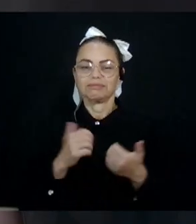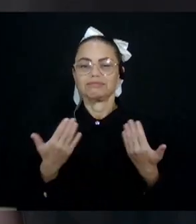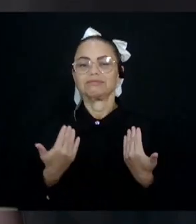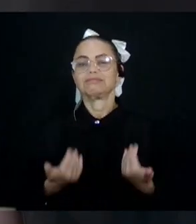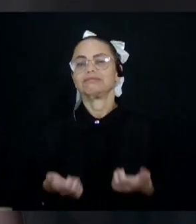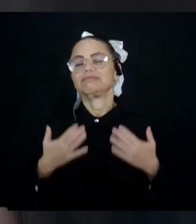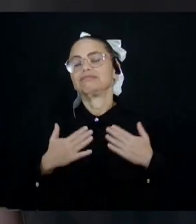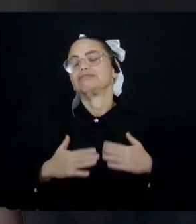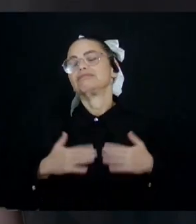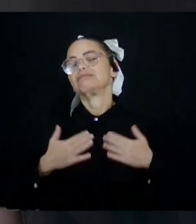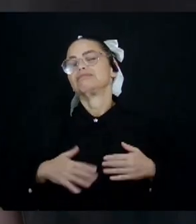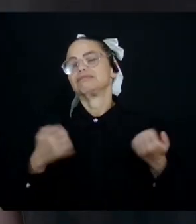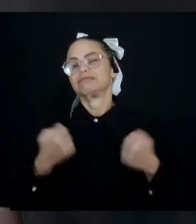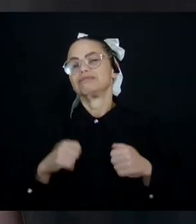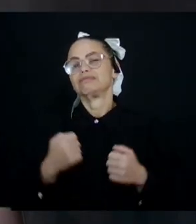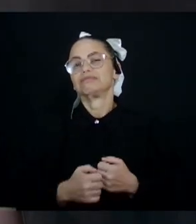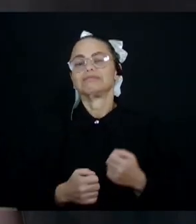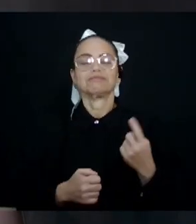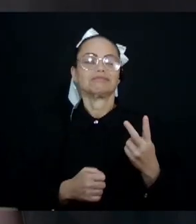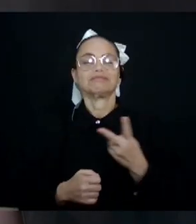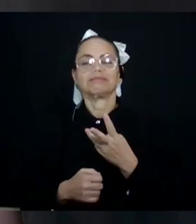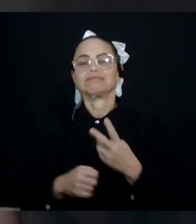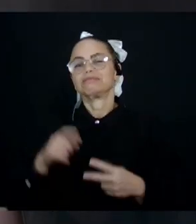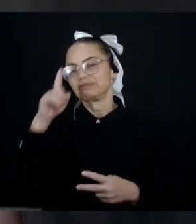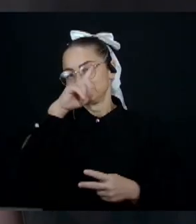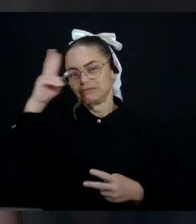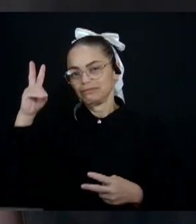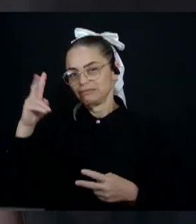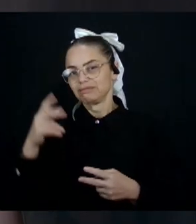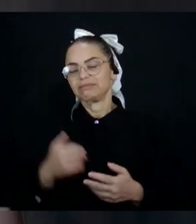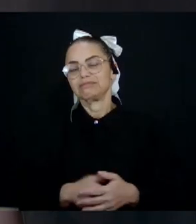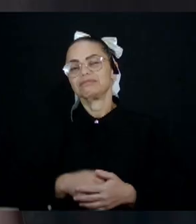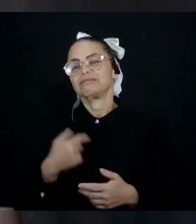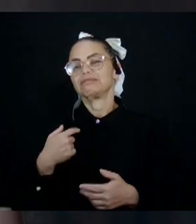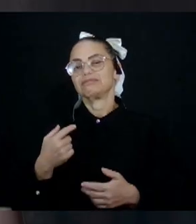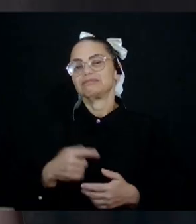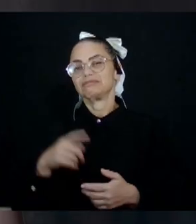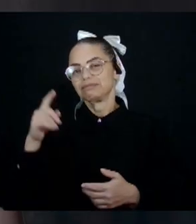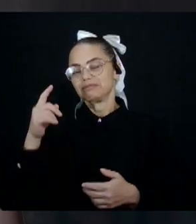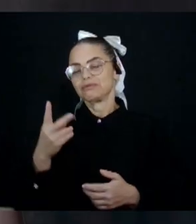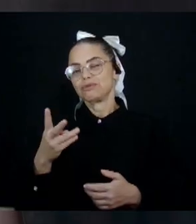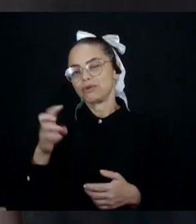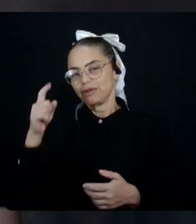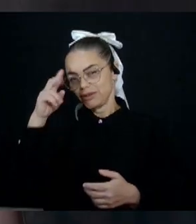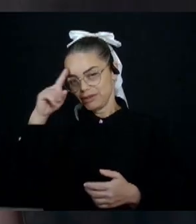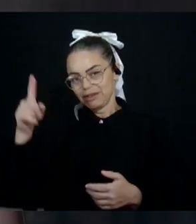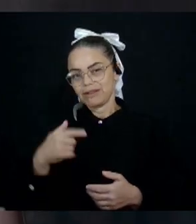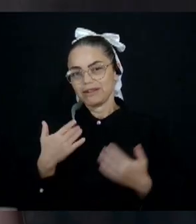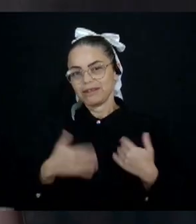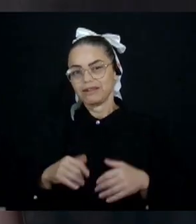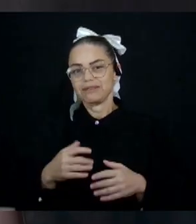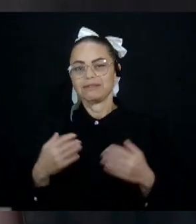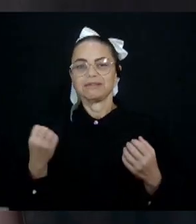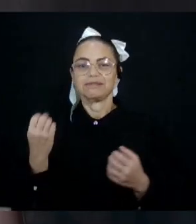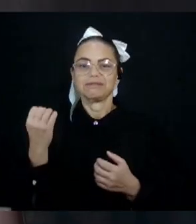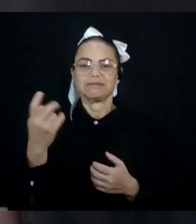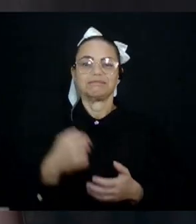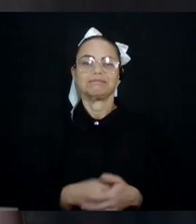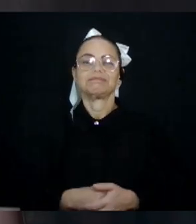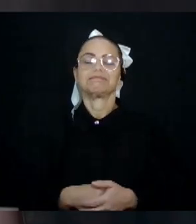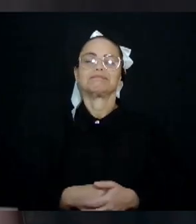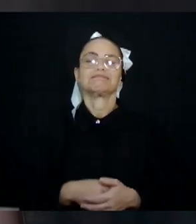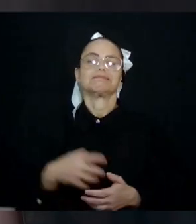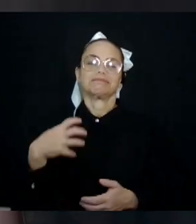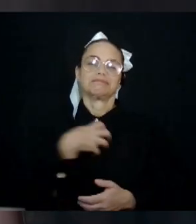aí precisa de 1, 2 dias para começar a relaxar e aí pronto, já acabou também a viagem. Então, isso vem sentimentos